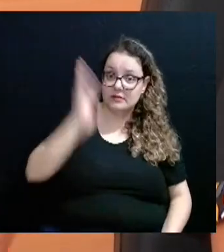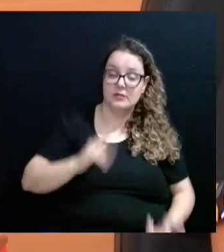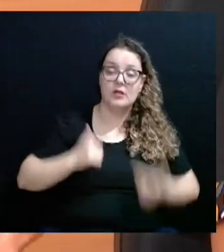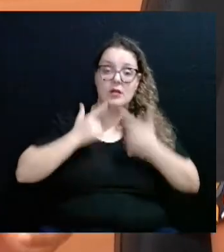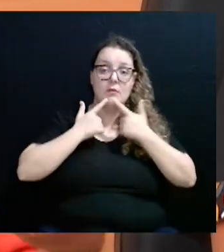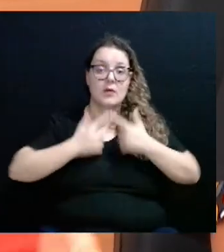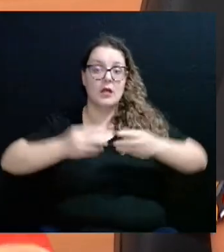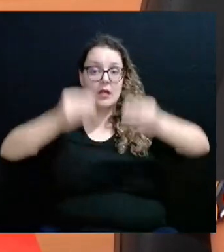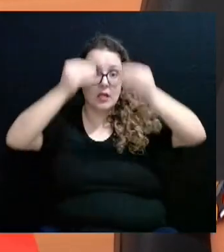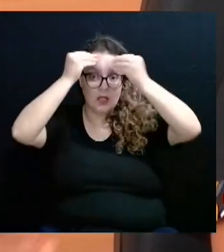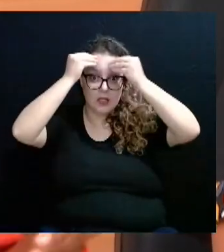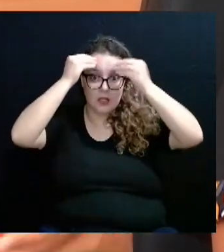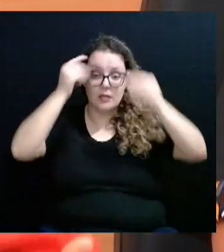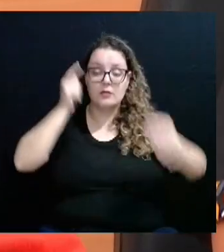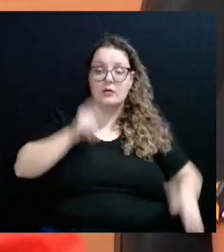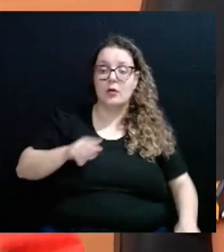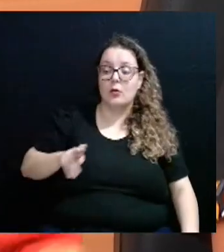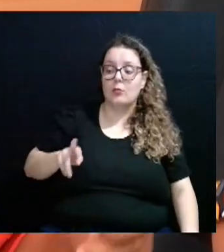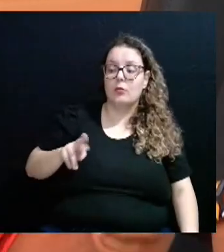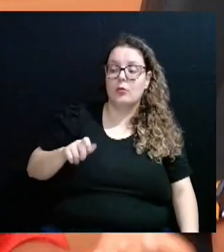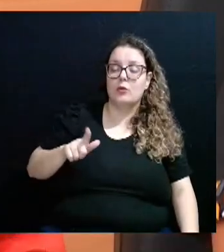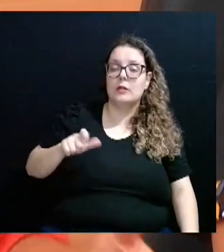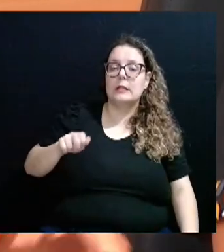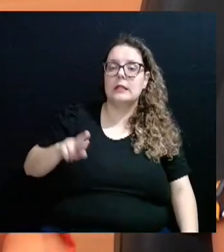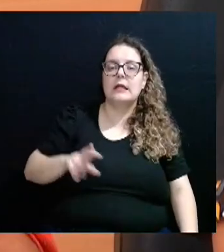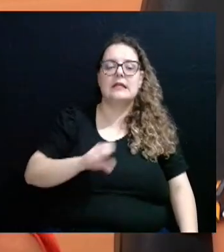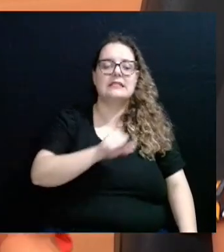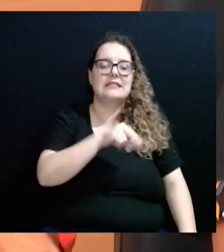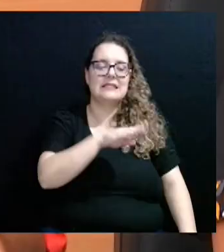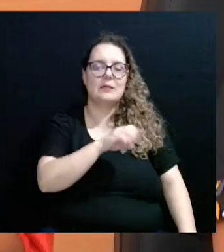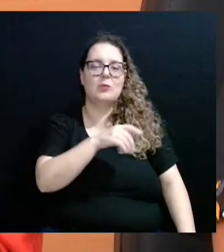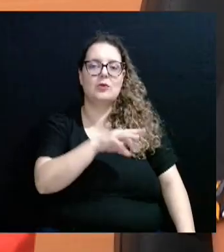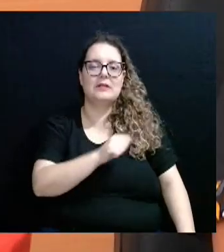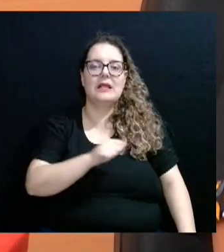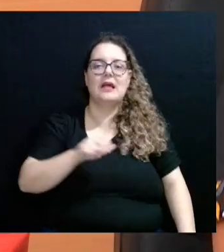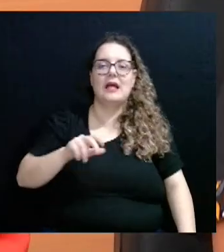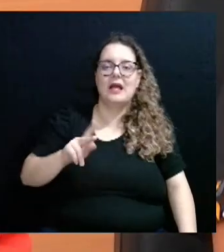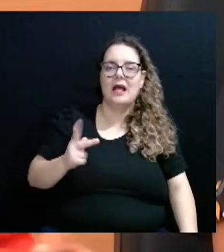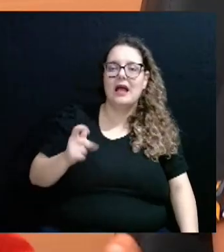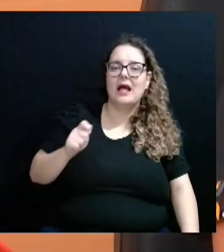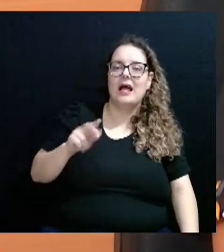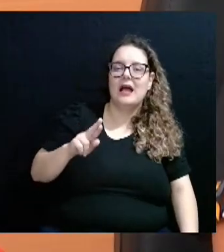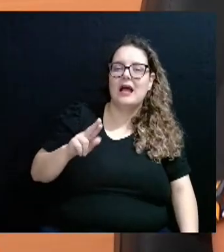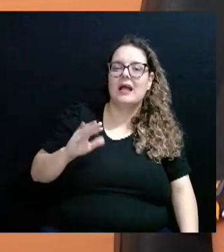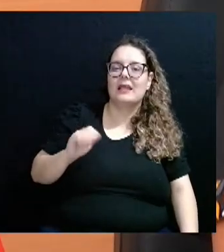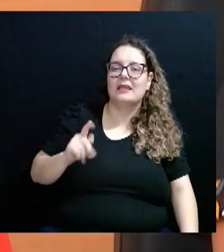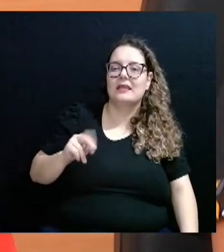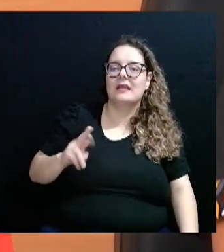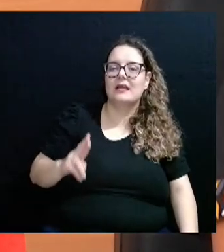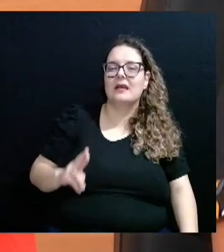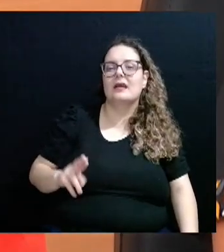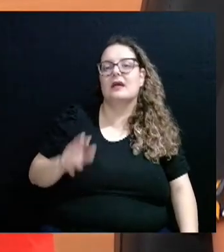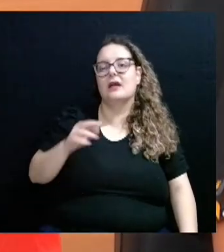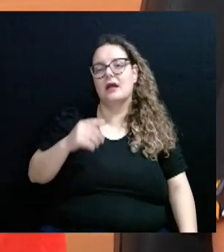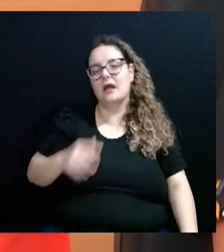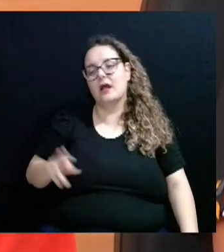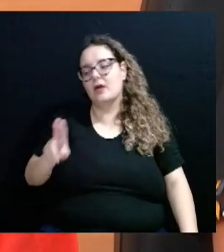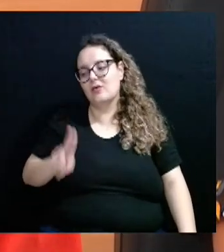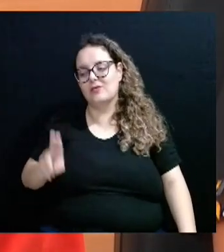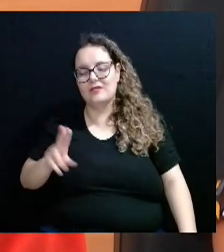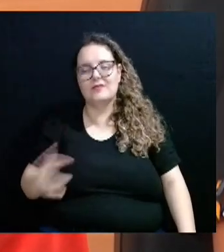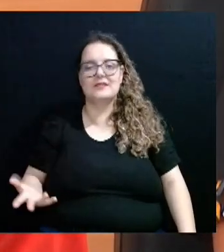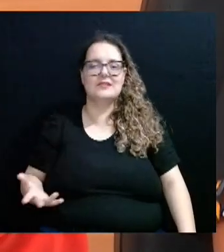burlar, sabotar, hackear a linguagem oficial e universitária, que é tão excludente e que, ao invés